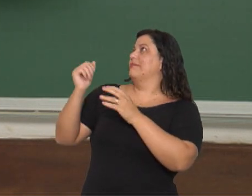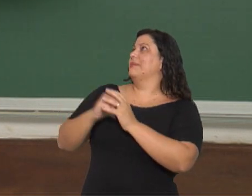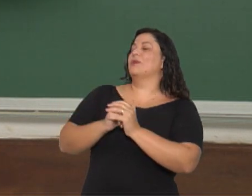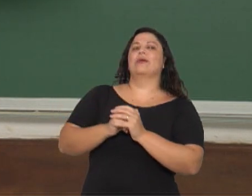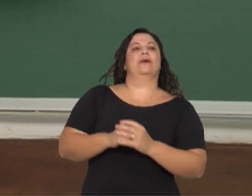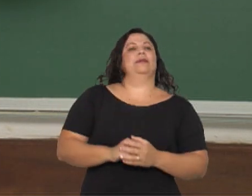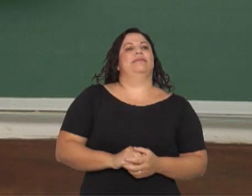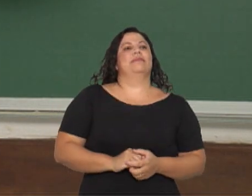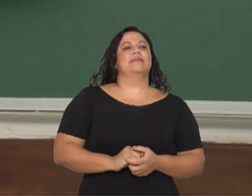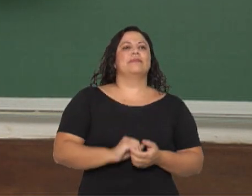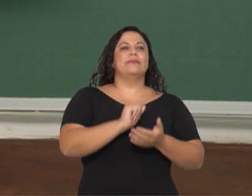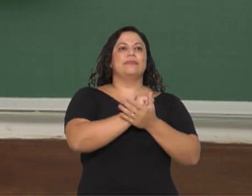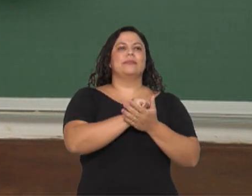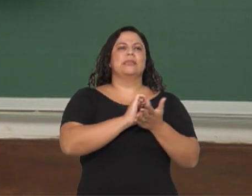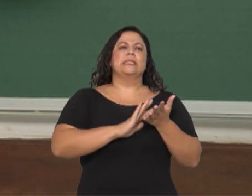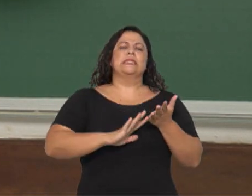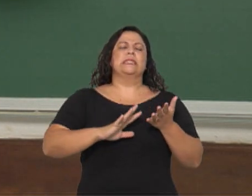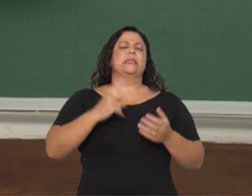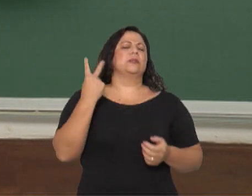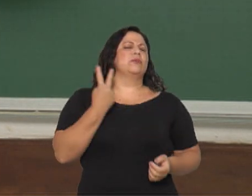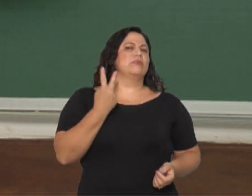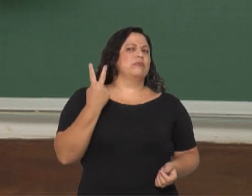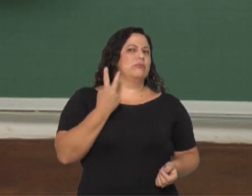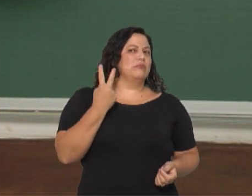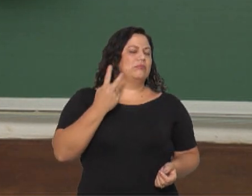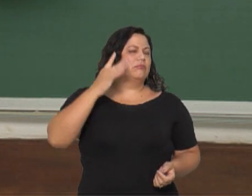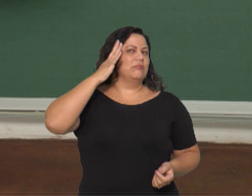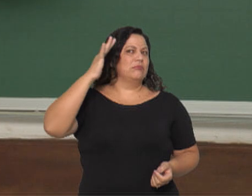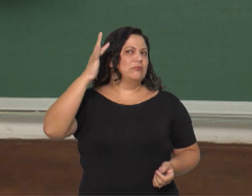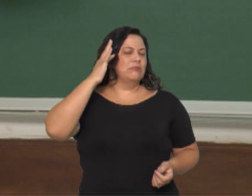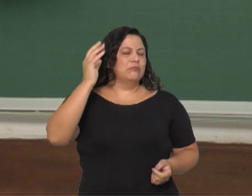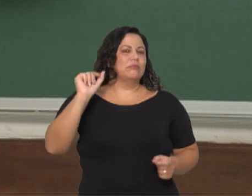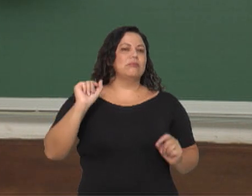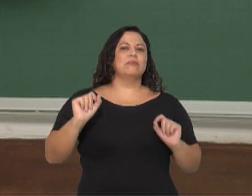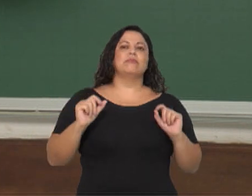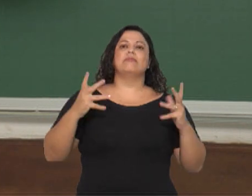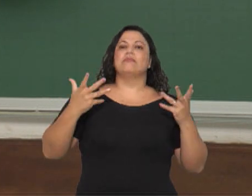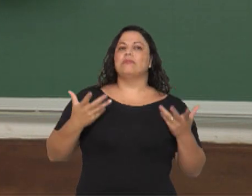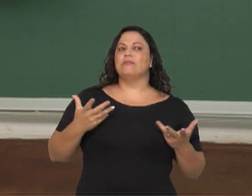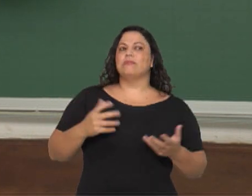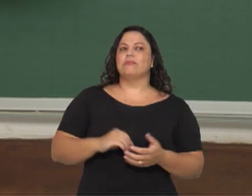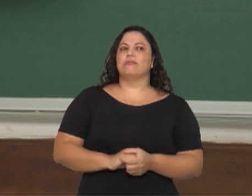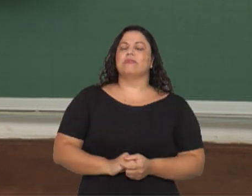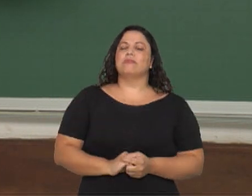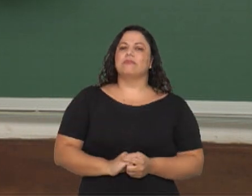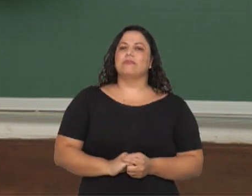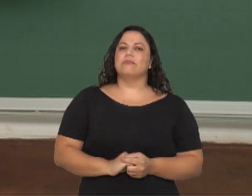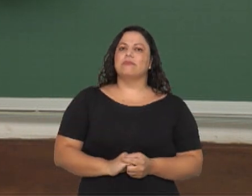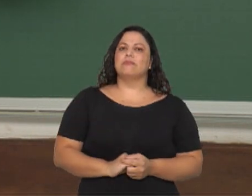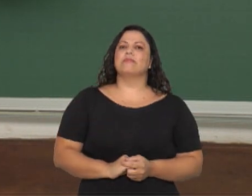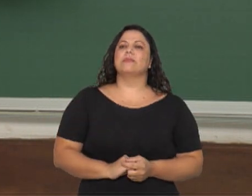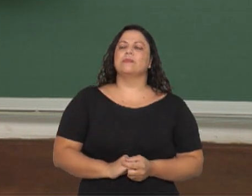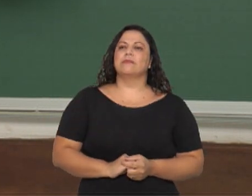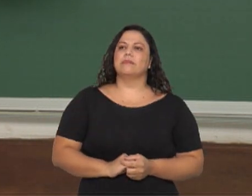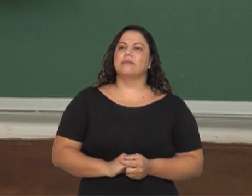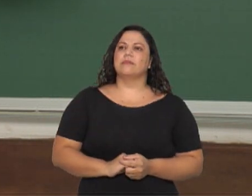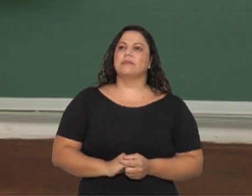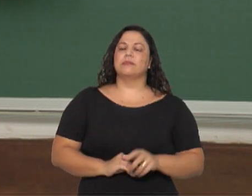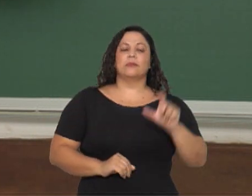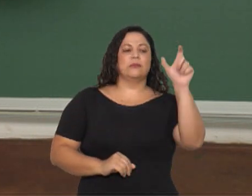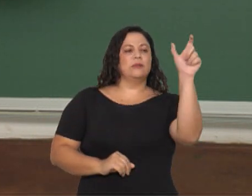2, nuestra segunda reflexión. Una vez más el profe trae justamente aquí el